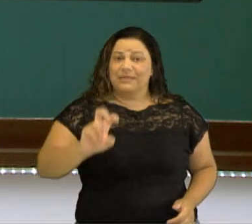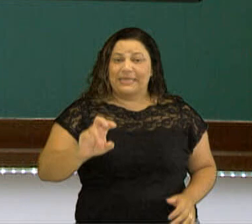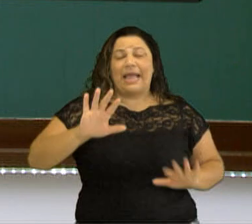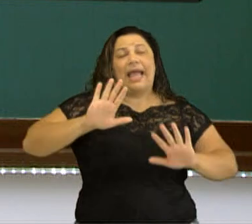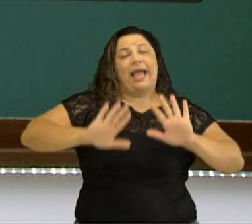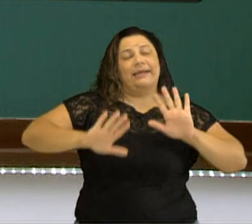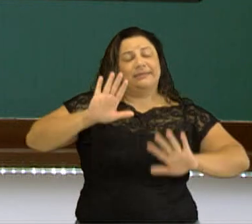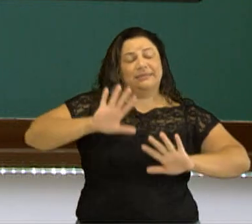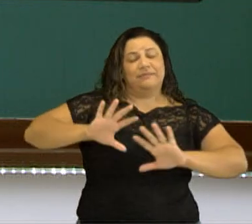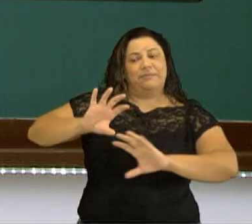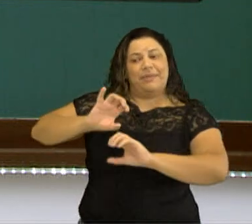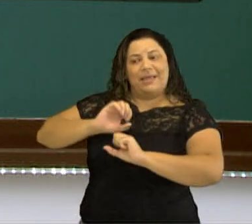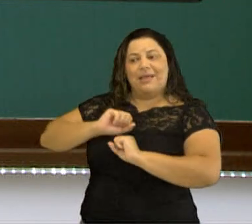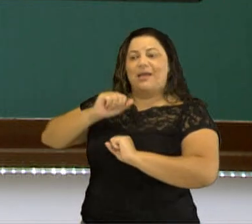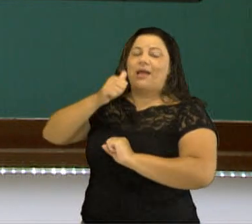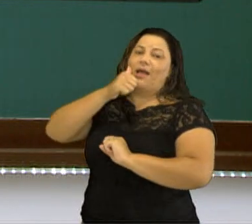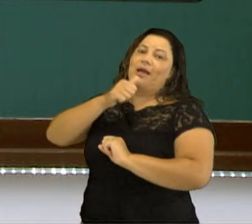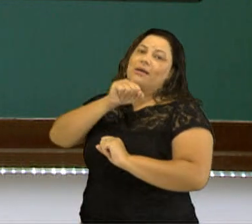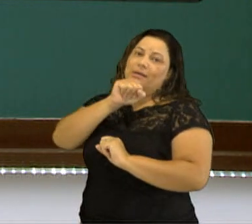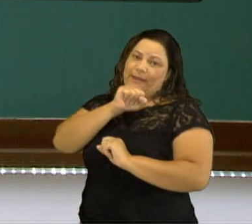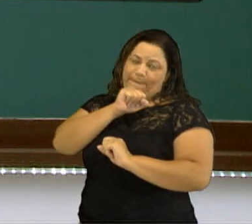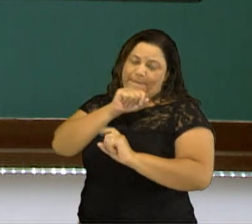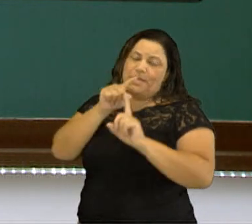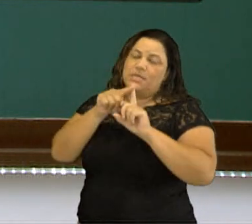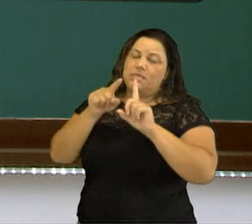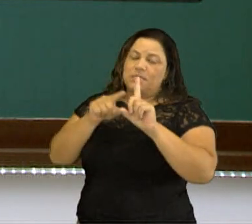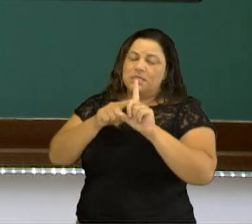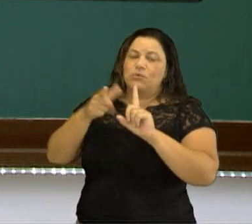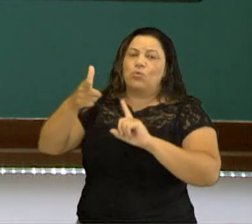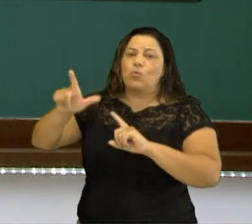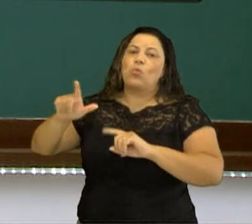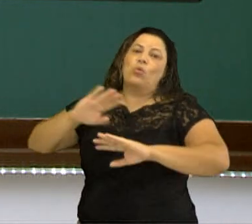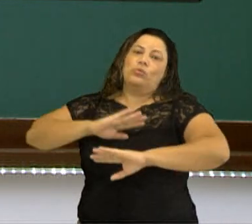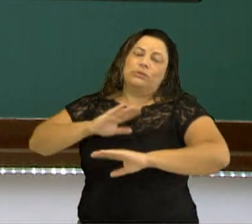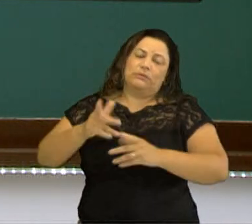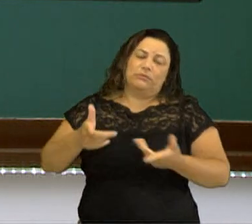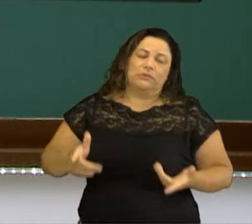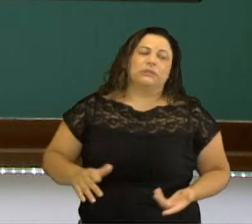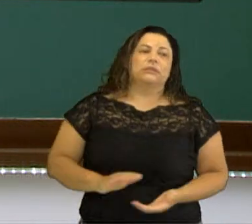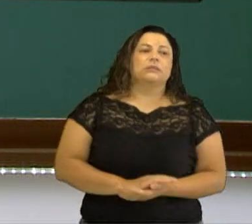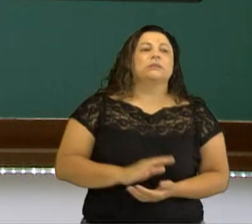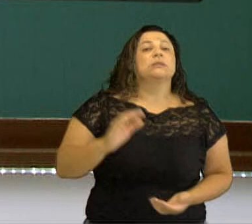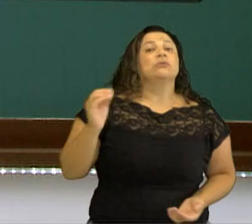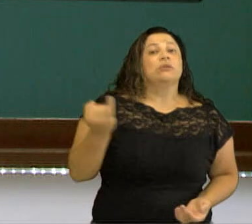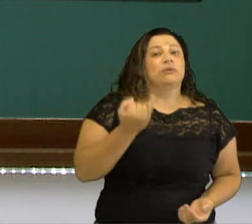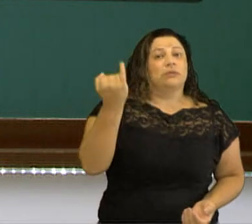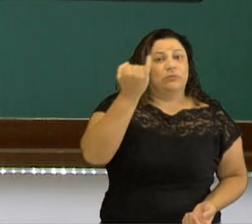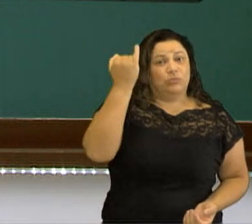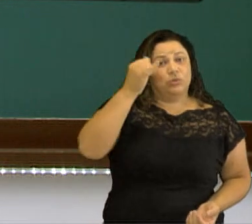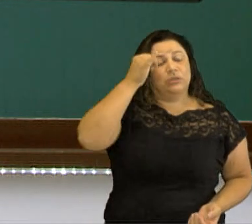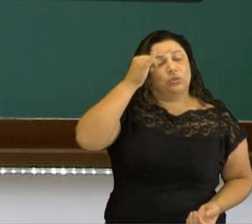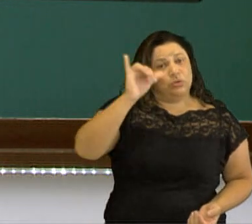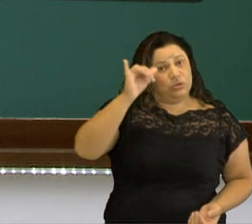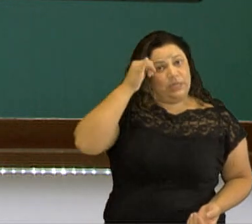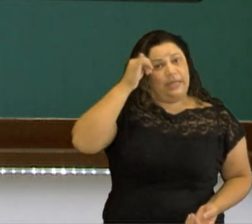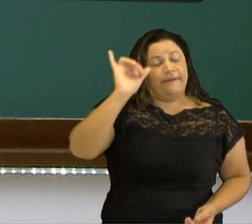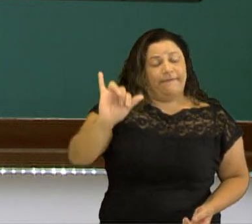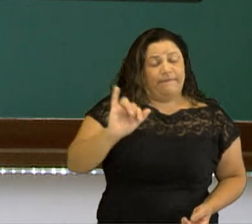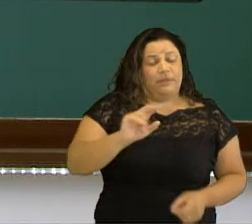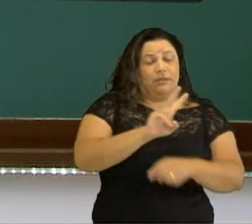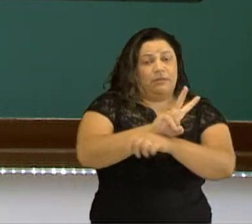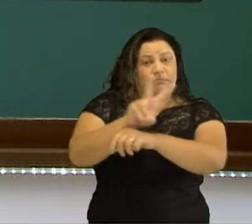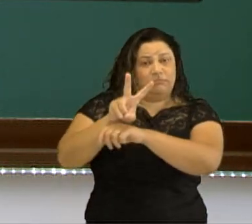estava grávida ou até mesmo por outras situações. Então é muito importante, gente, lembrar da prevenção e de ter todos os